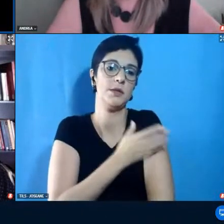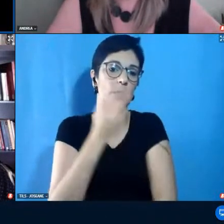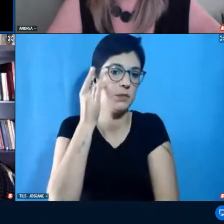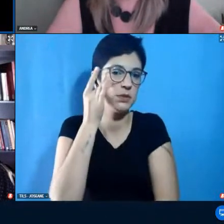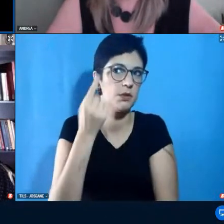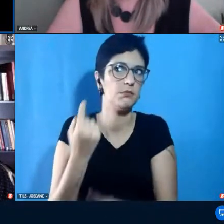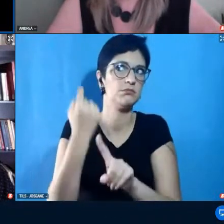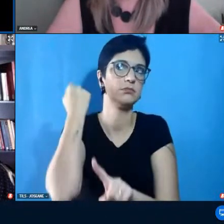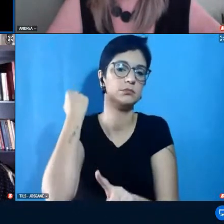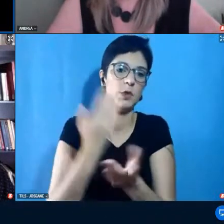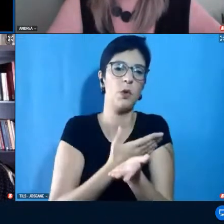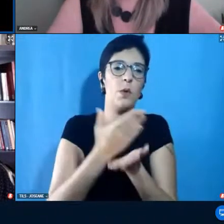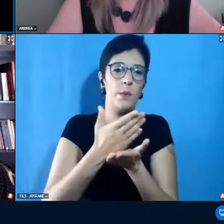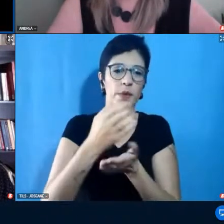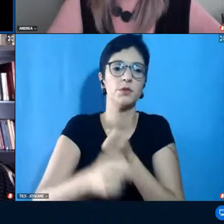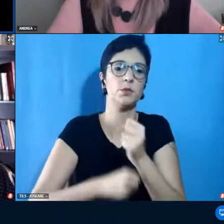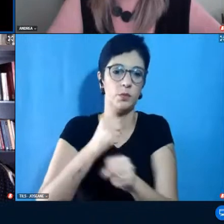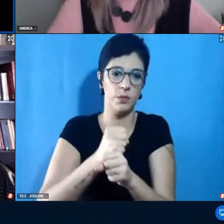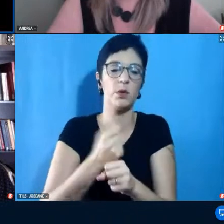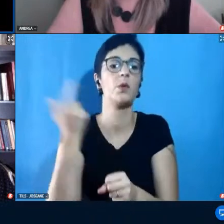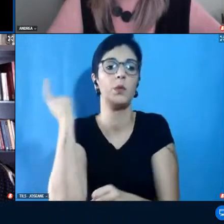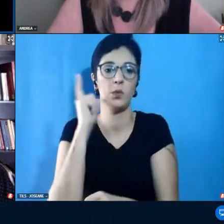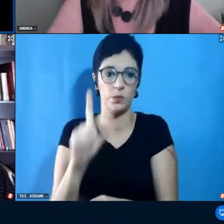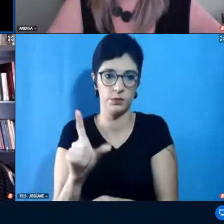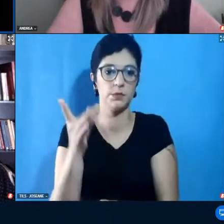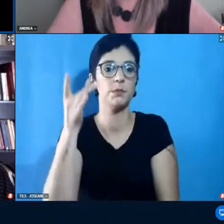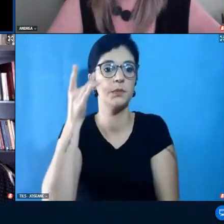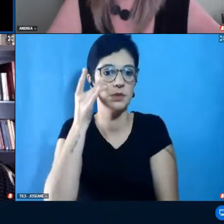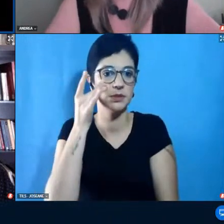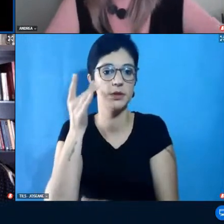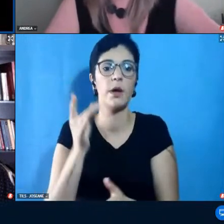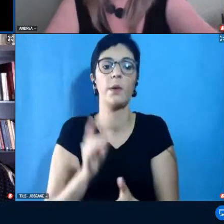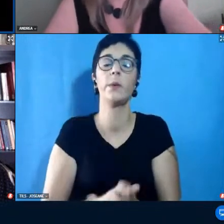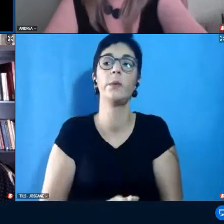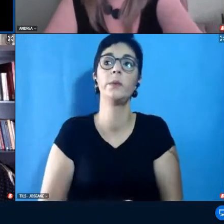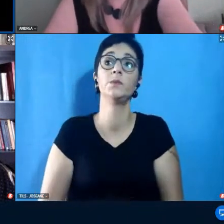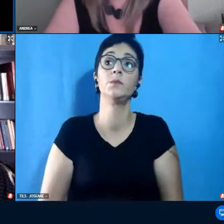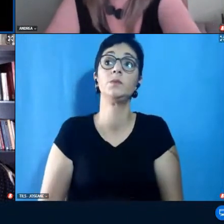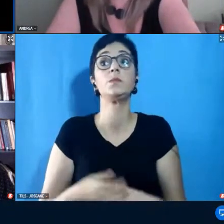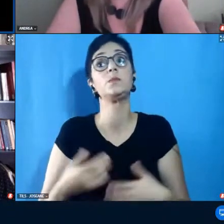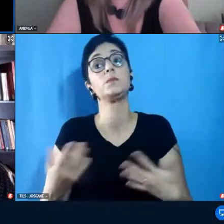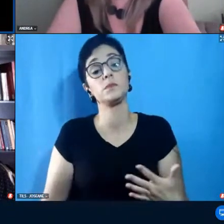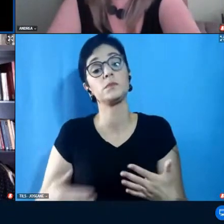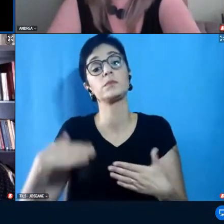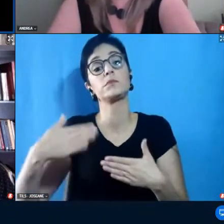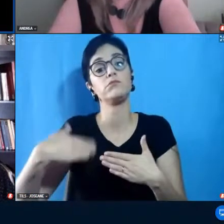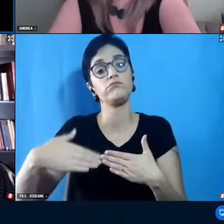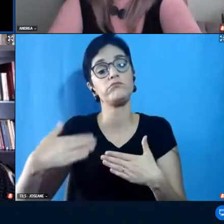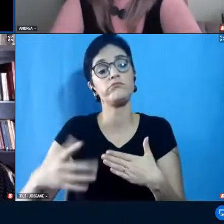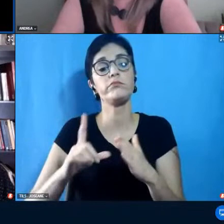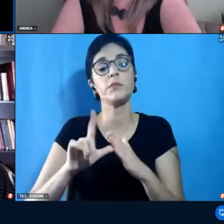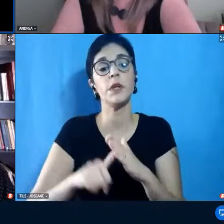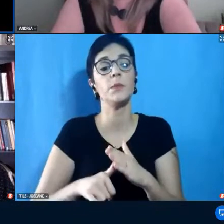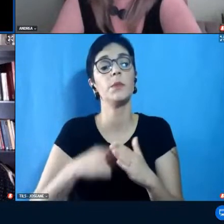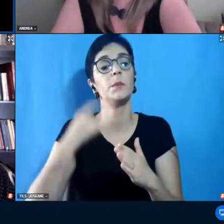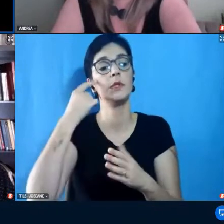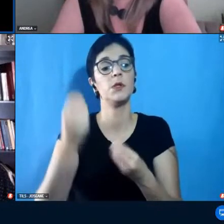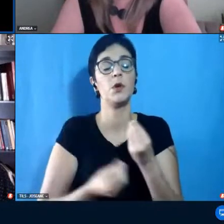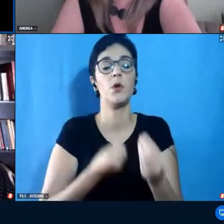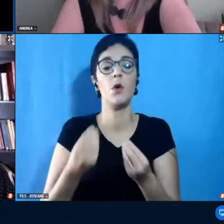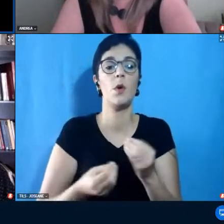começo do ano. Foi quando a gente conseguiu se reunir antes de começar a quarentena. E, a partir de então, a gente teve que desenvolver toda a metodologia